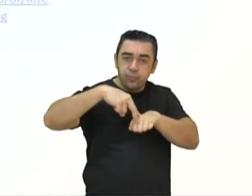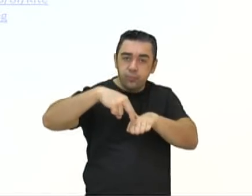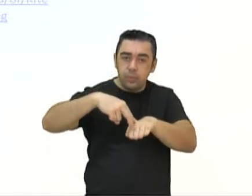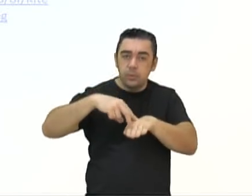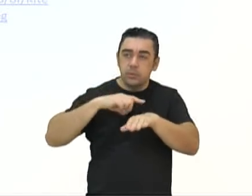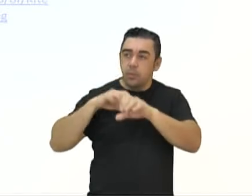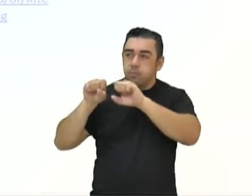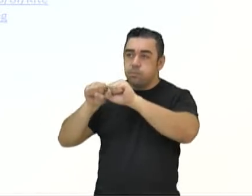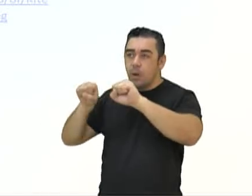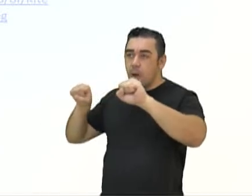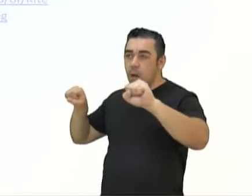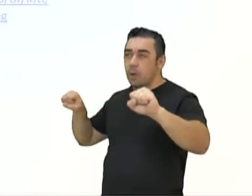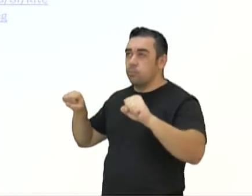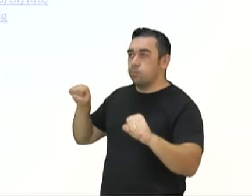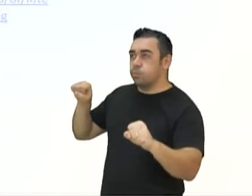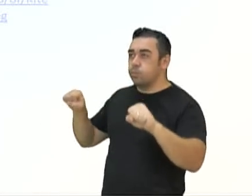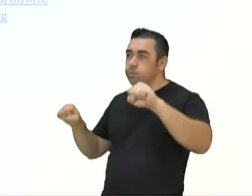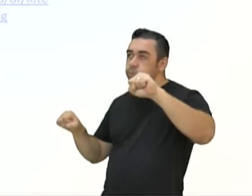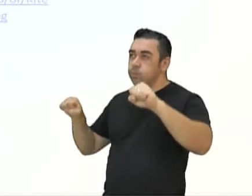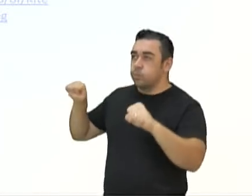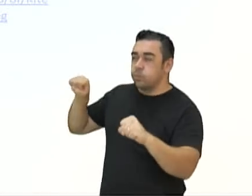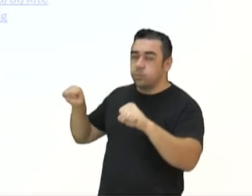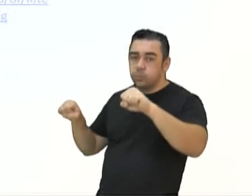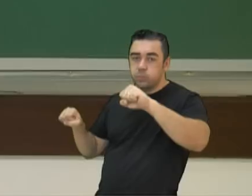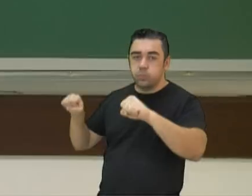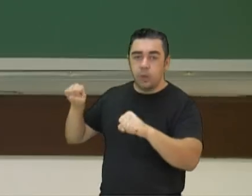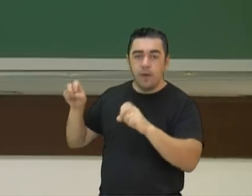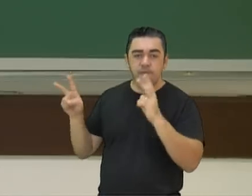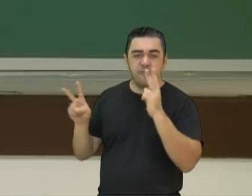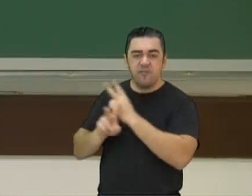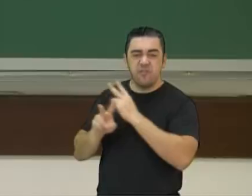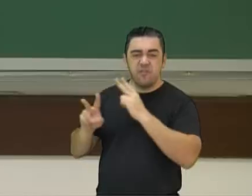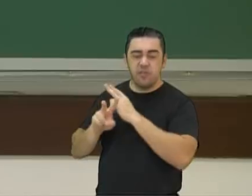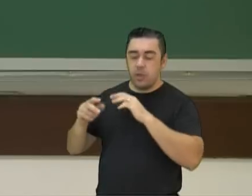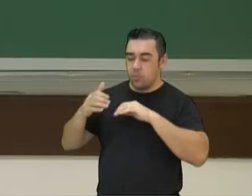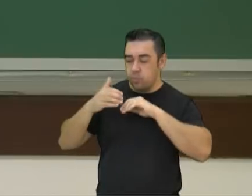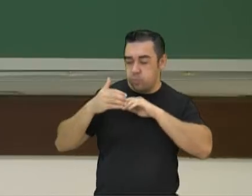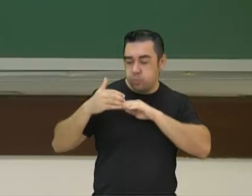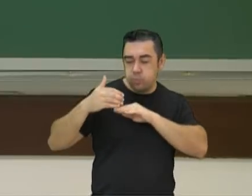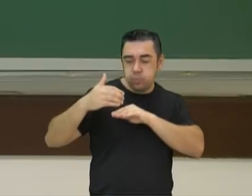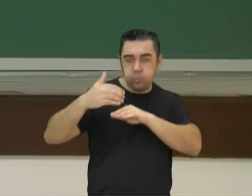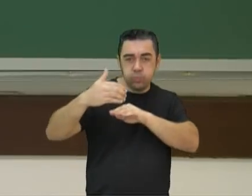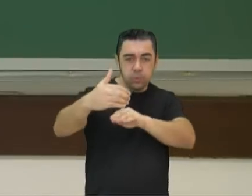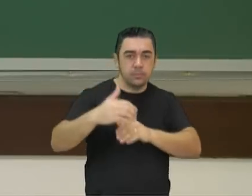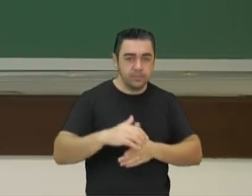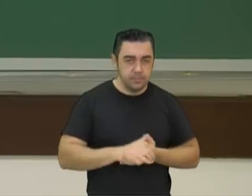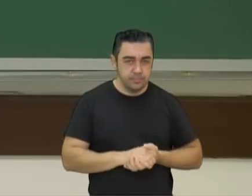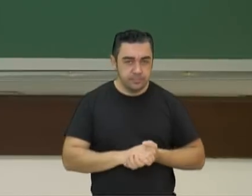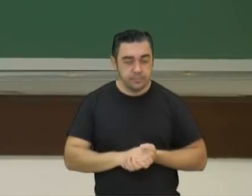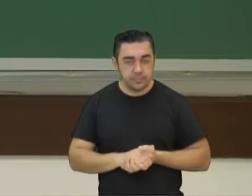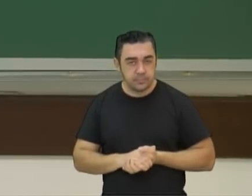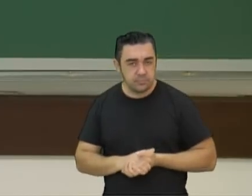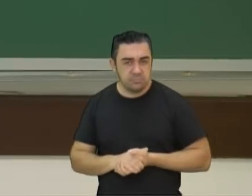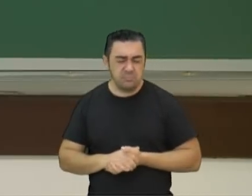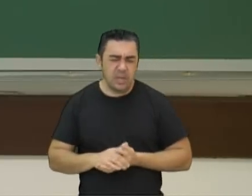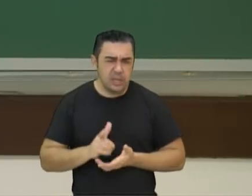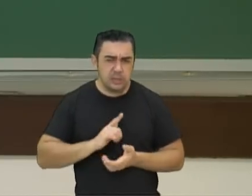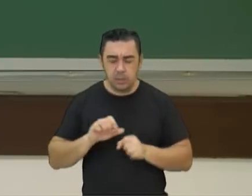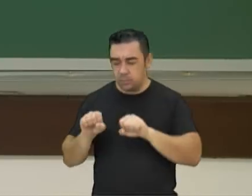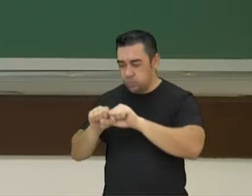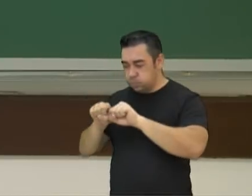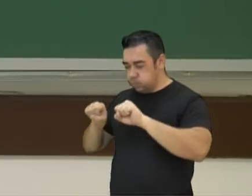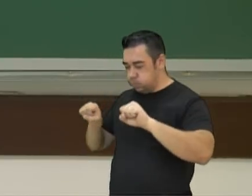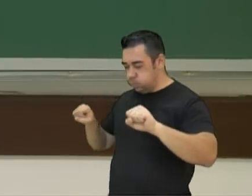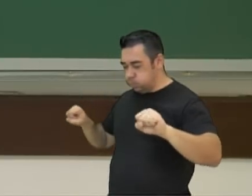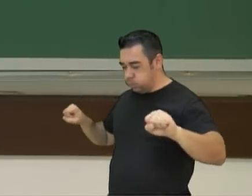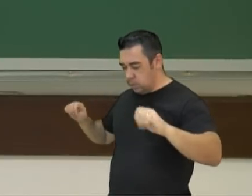kite, impulsionado pelo vento. Então, esse trapézio é uma barra de metal, mais ou menos uns 50